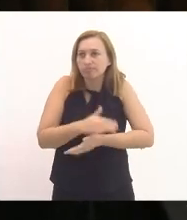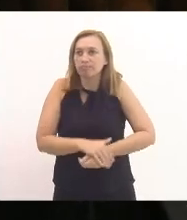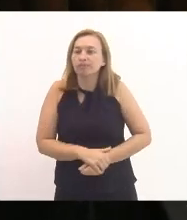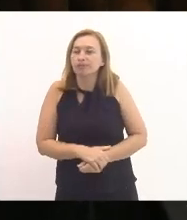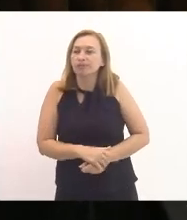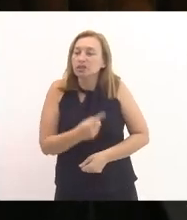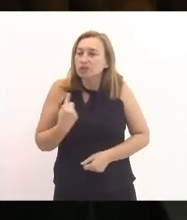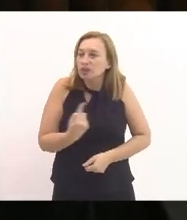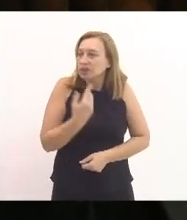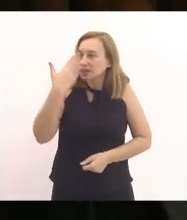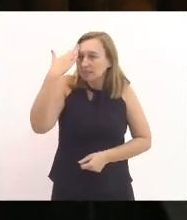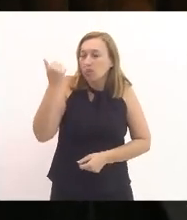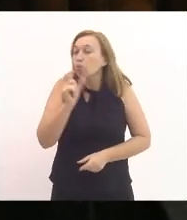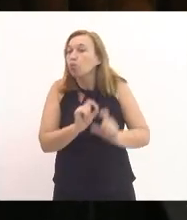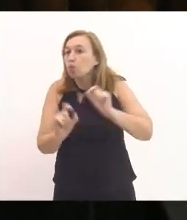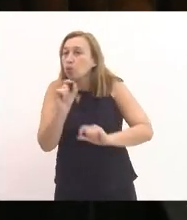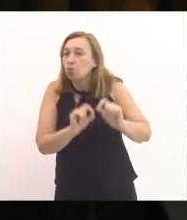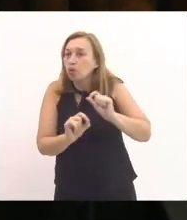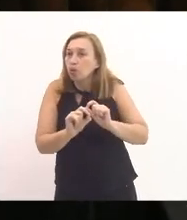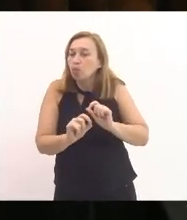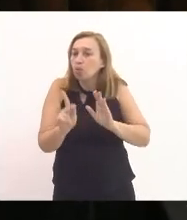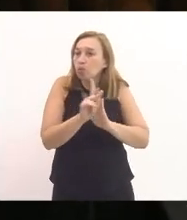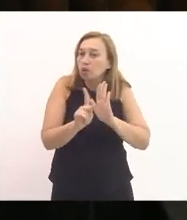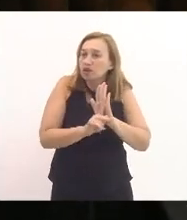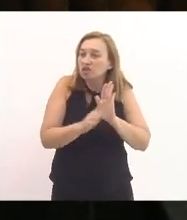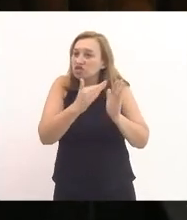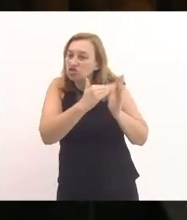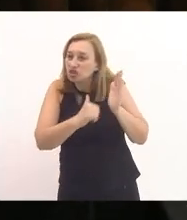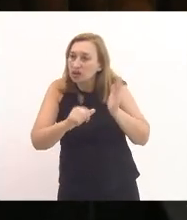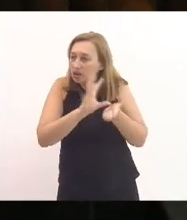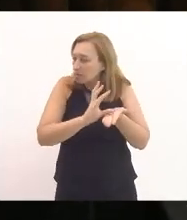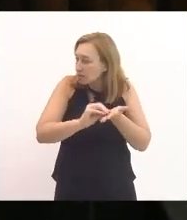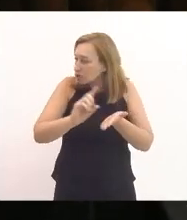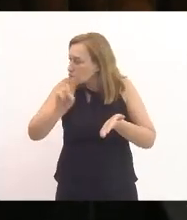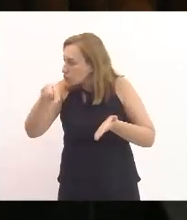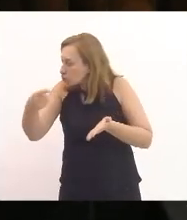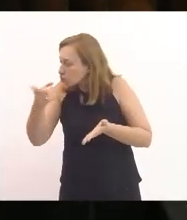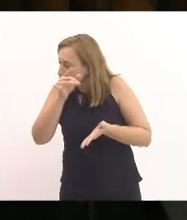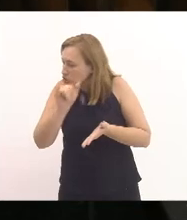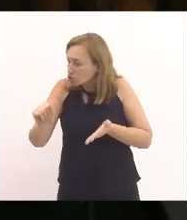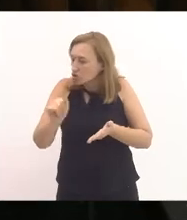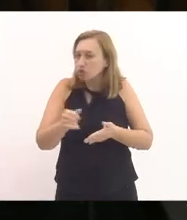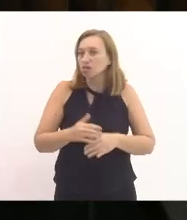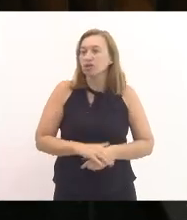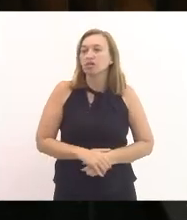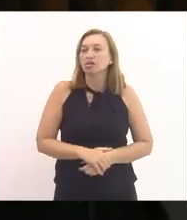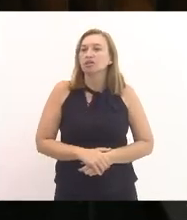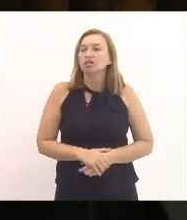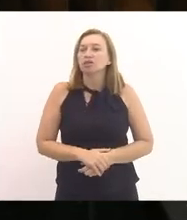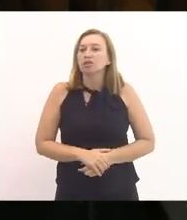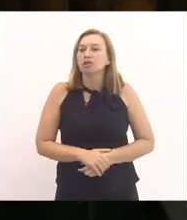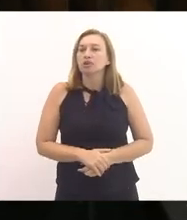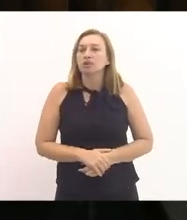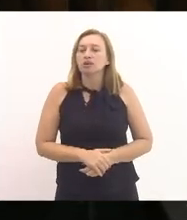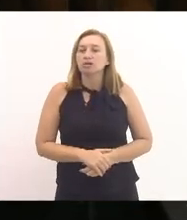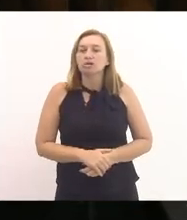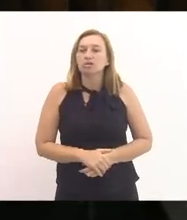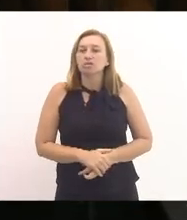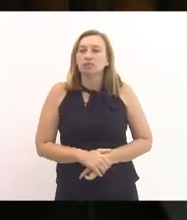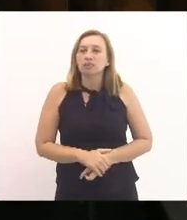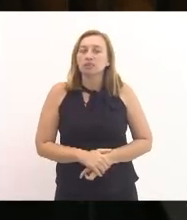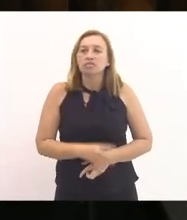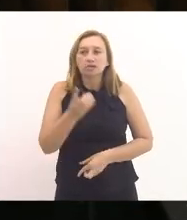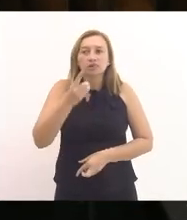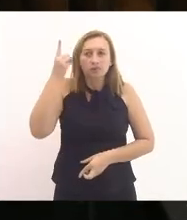nós soubemos que o projeto foi retirado de pauta no dia seguinte vinham cumprir tabela ou então